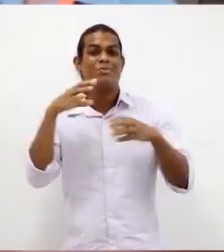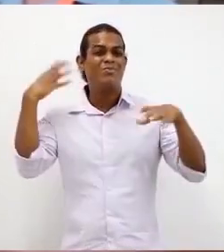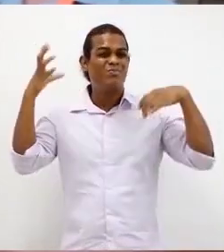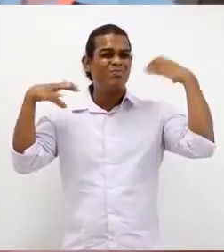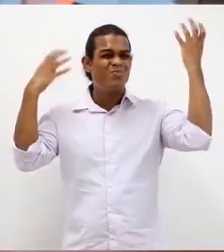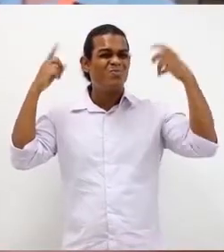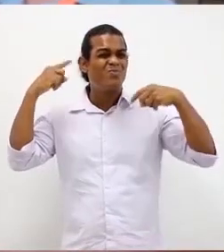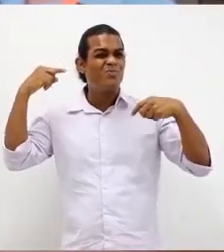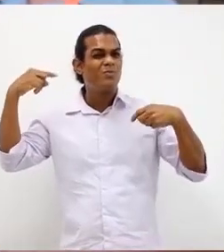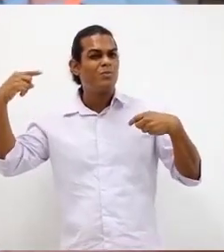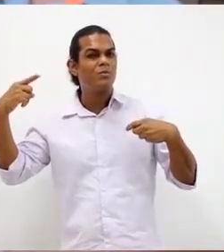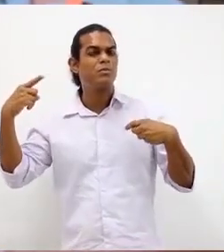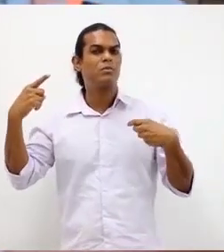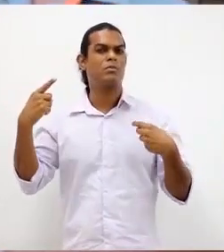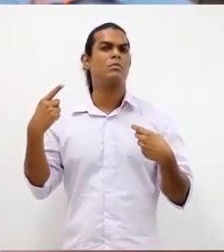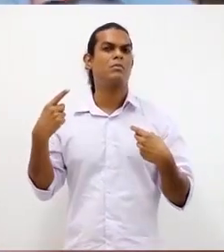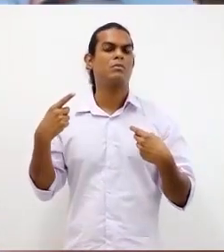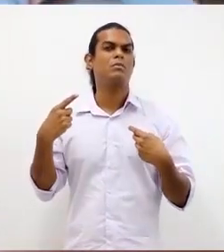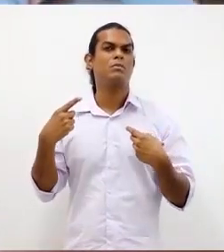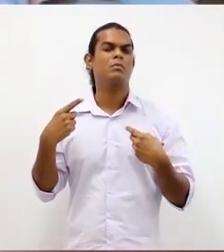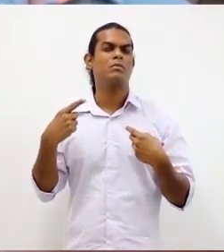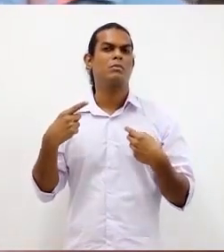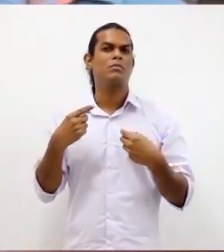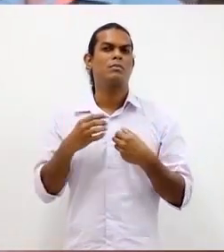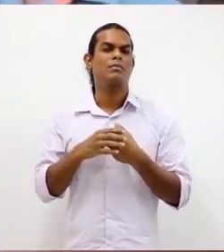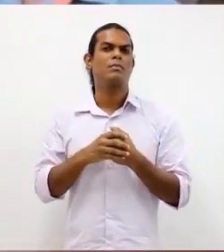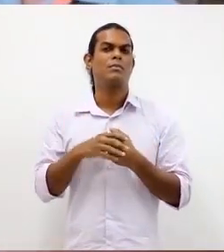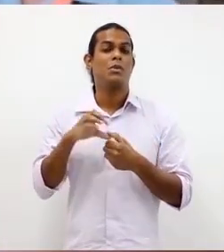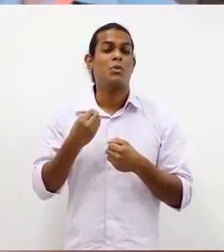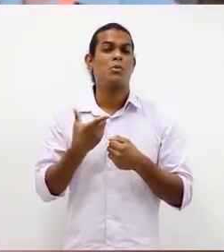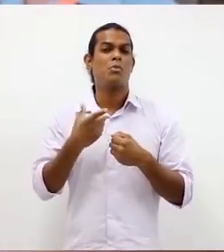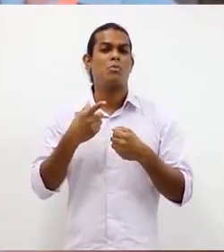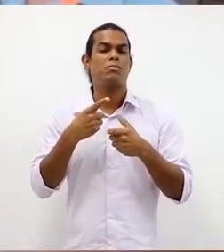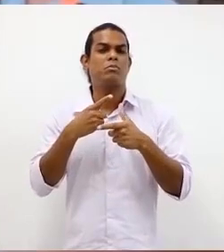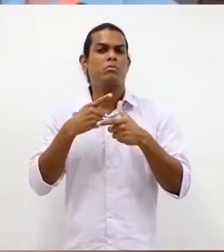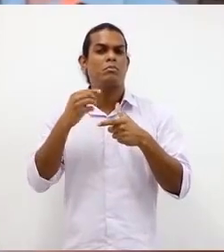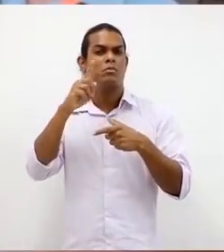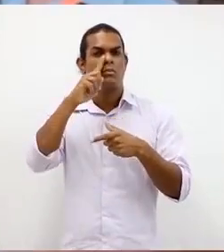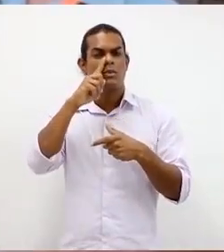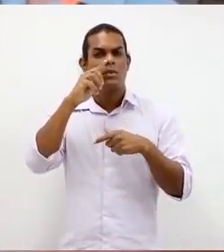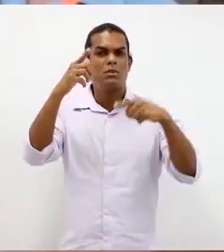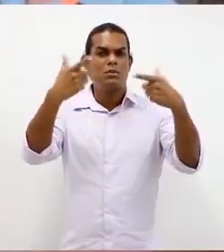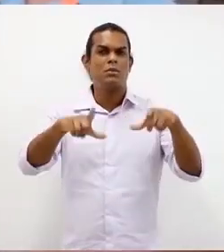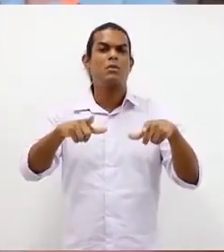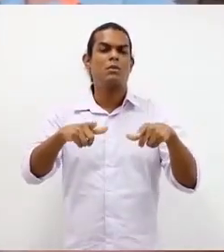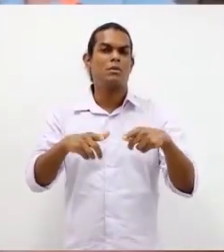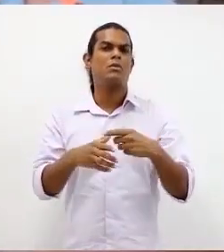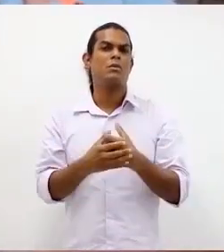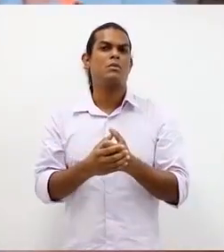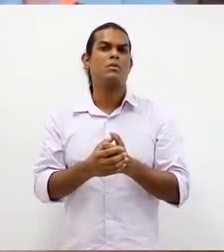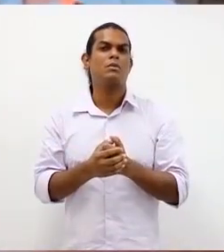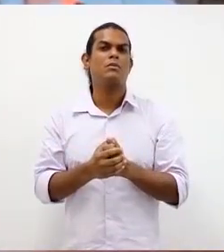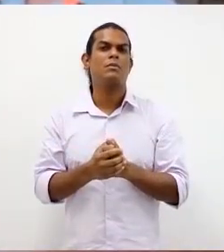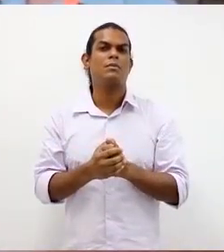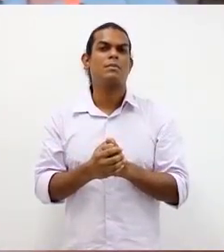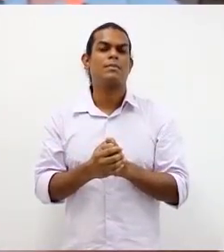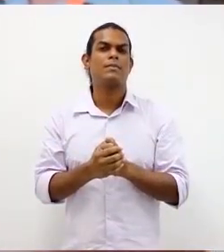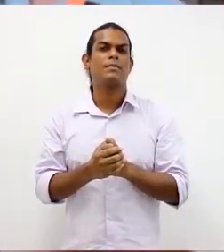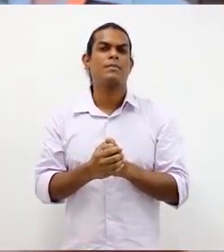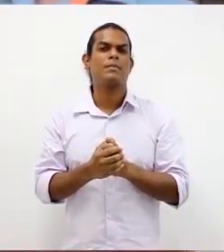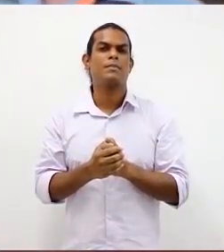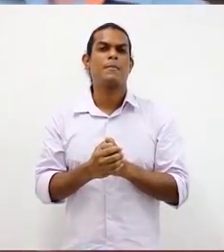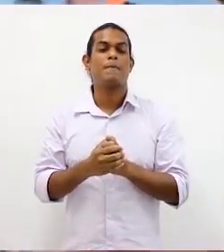condições de agentes ambientais que nós estudamos na competência anterior, que estejam presentes. Esses agentes ambientais precisam